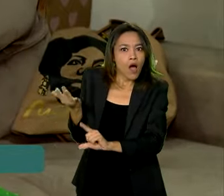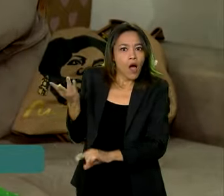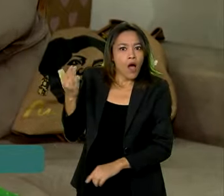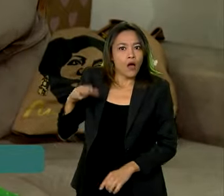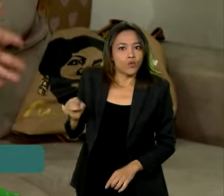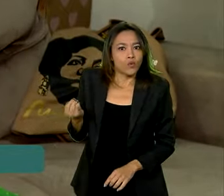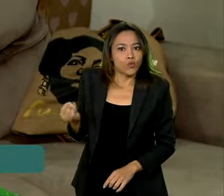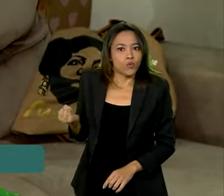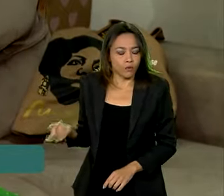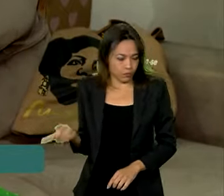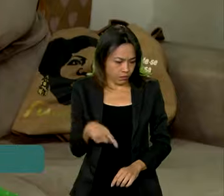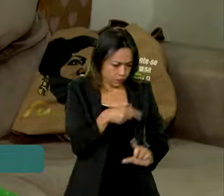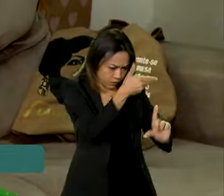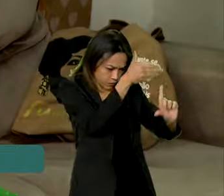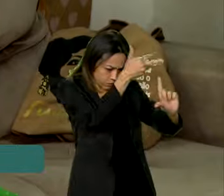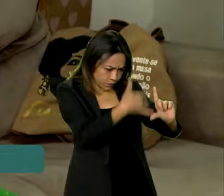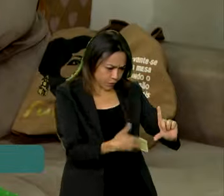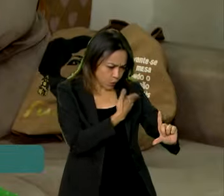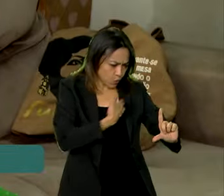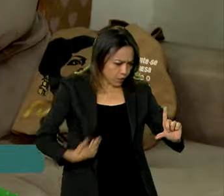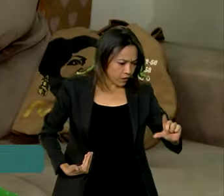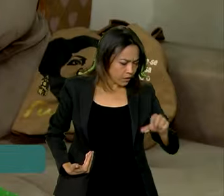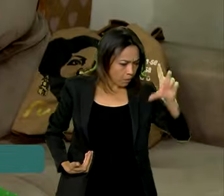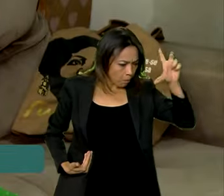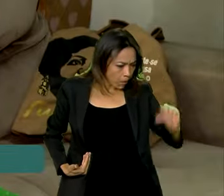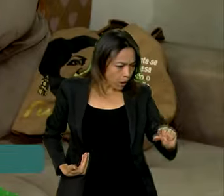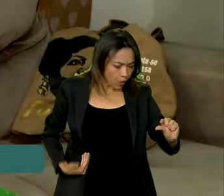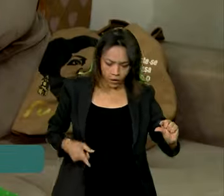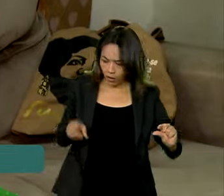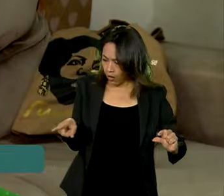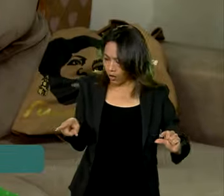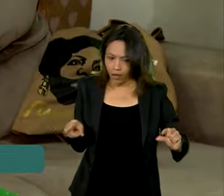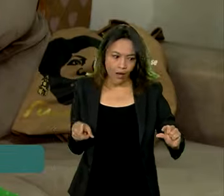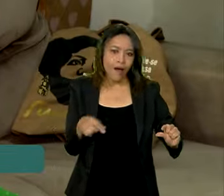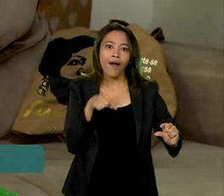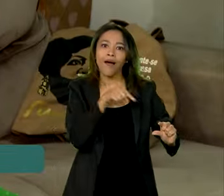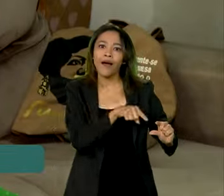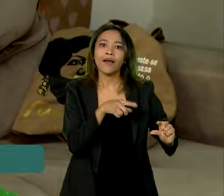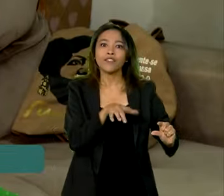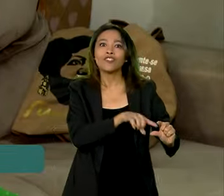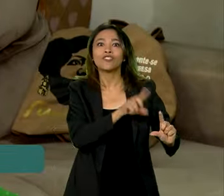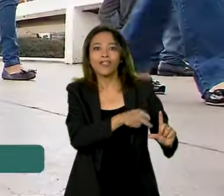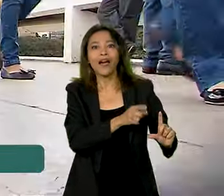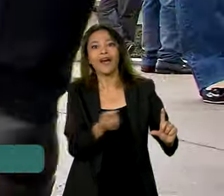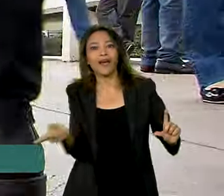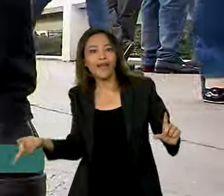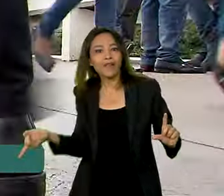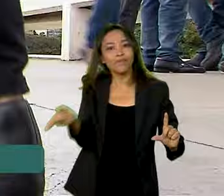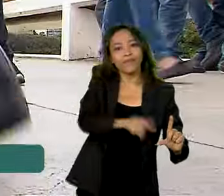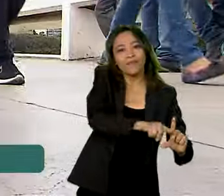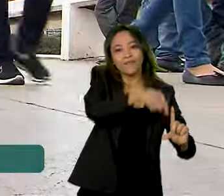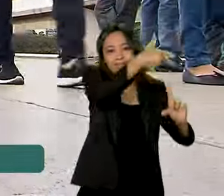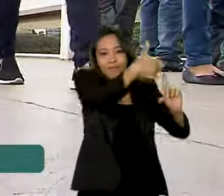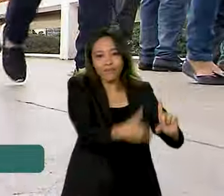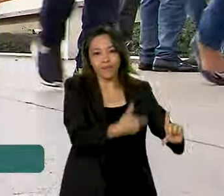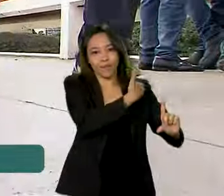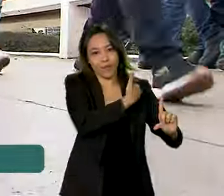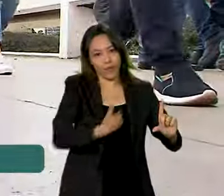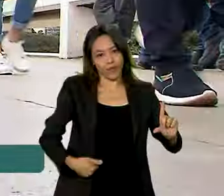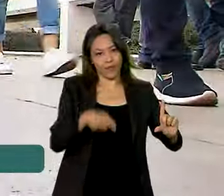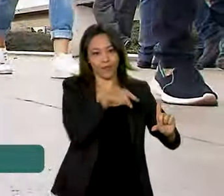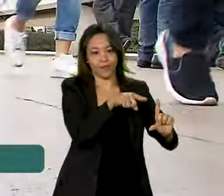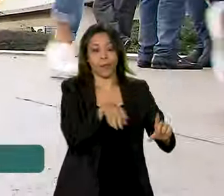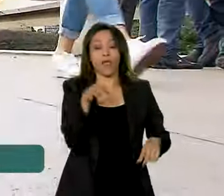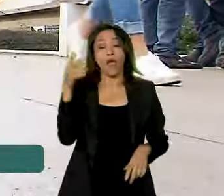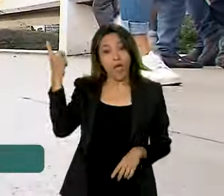governo, você via a grande diferença e o próprio aplicativo do Serasa já direcionava para o próprio Desenrola. Laís está entre os mais de